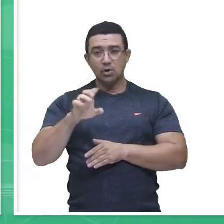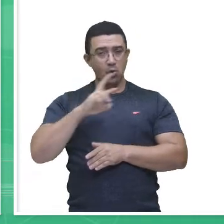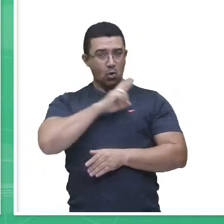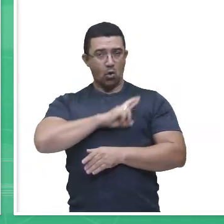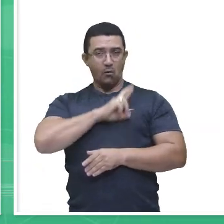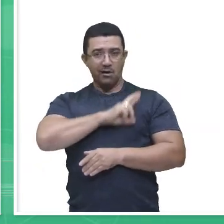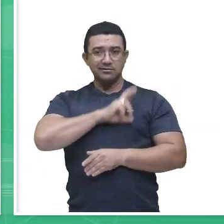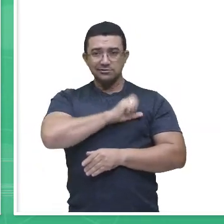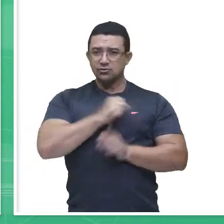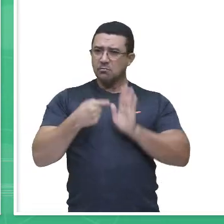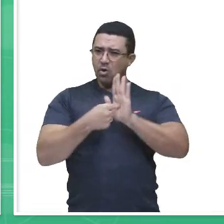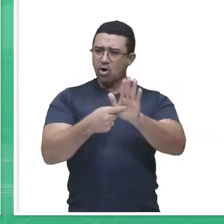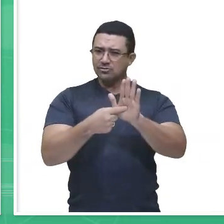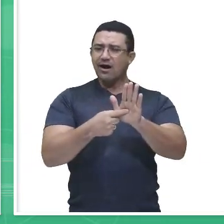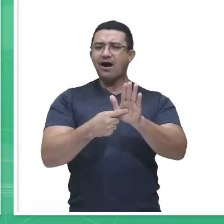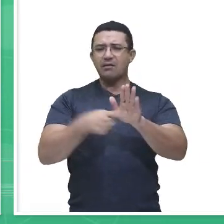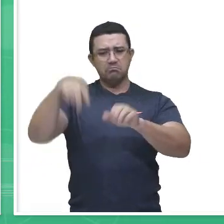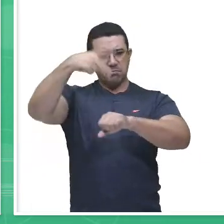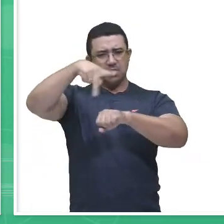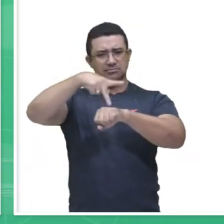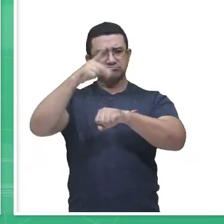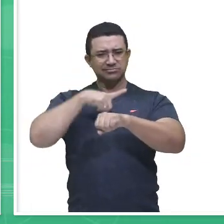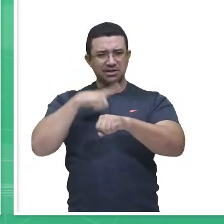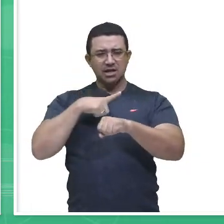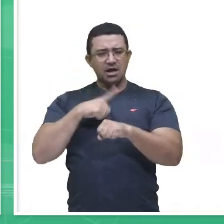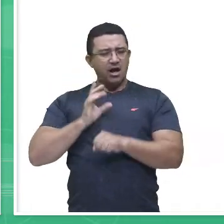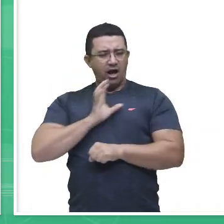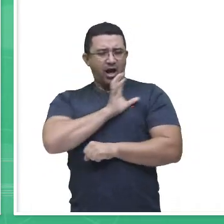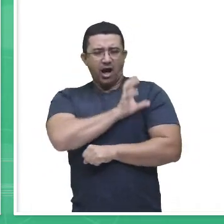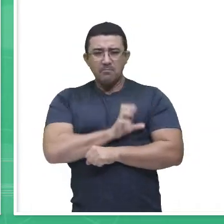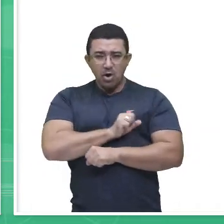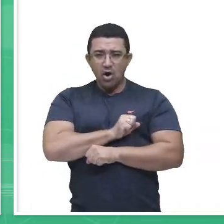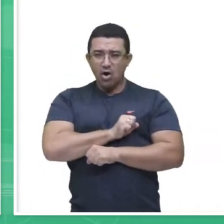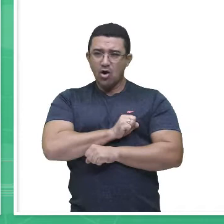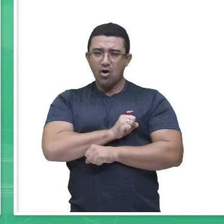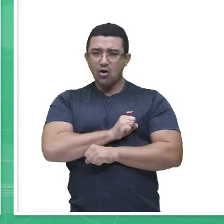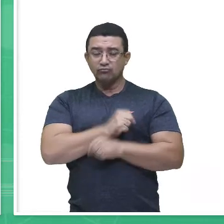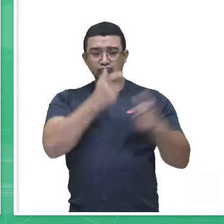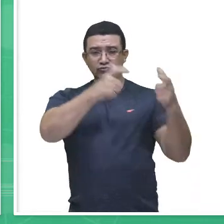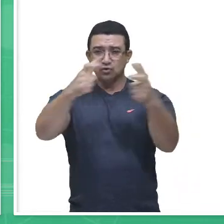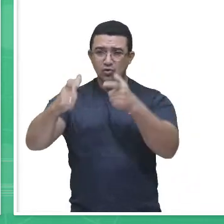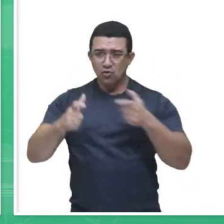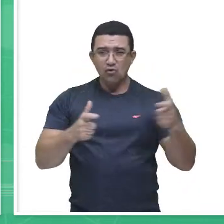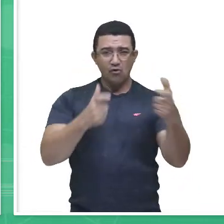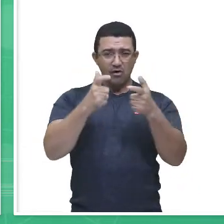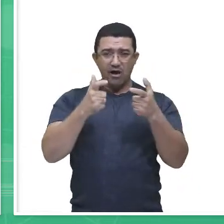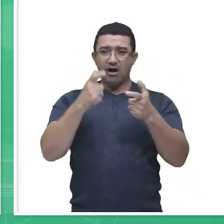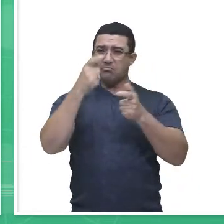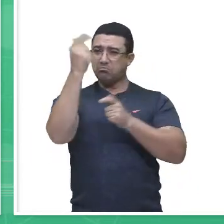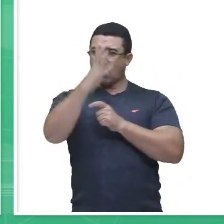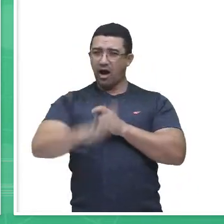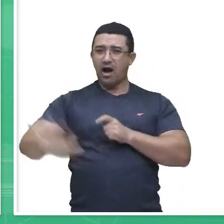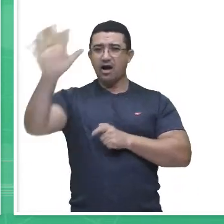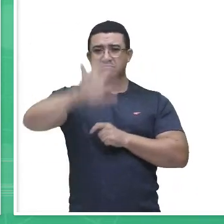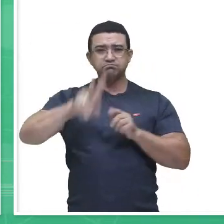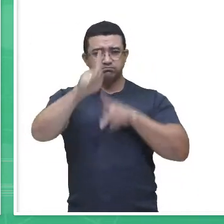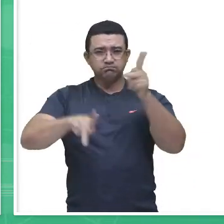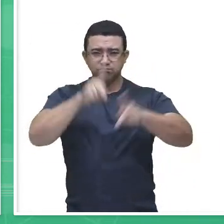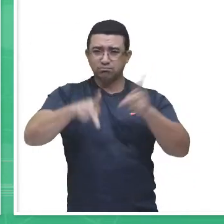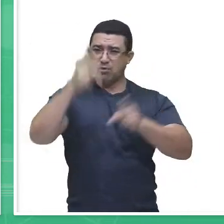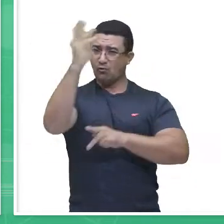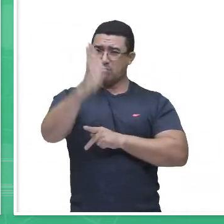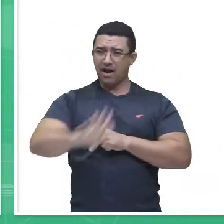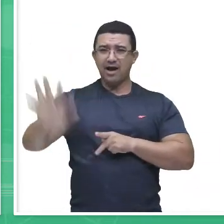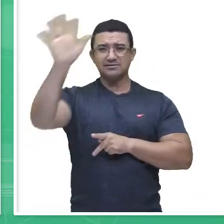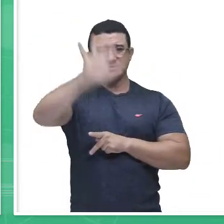a ter essa ideia, certo? De nação, né? De um lugar de brasileiro, do povo brasileiro,